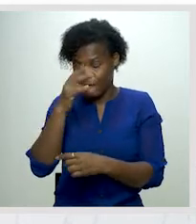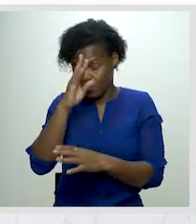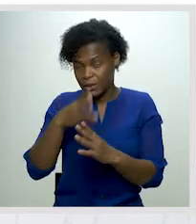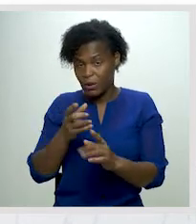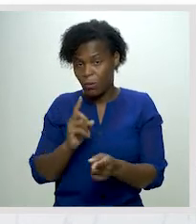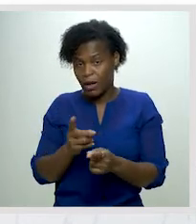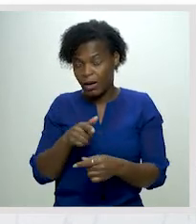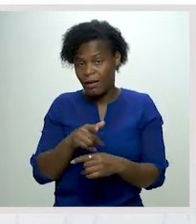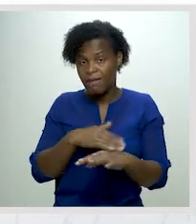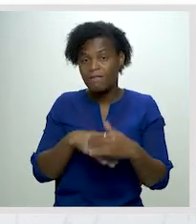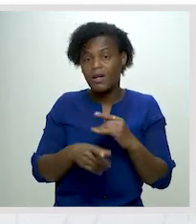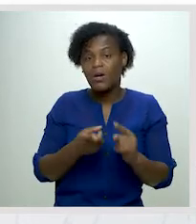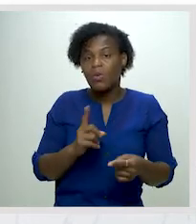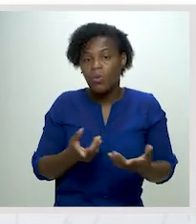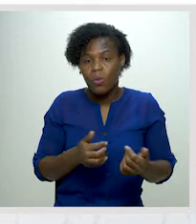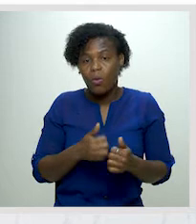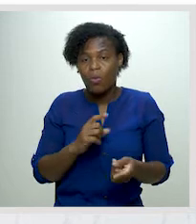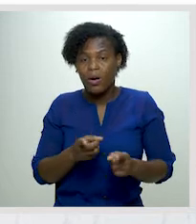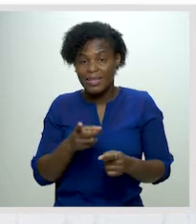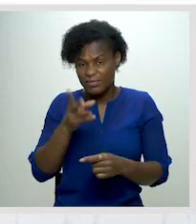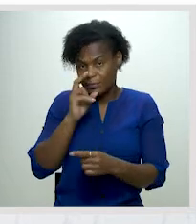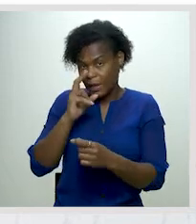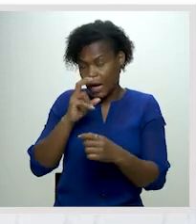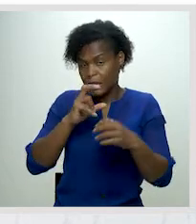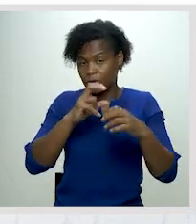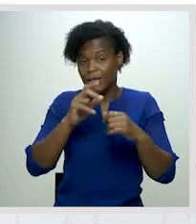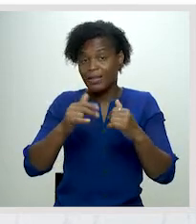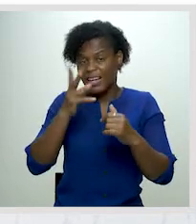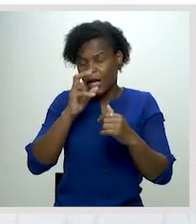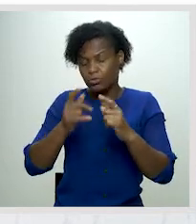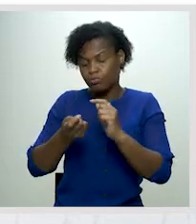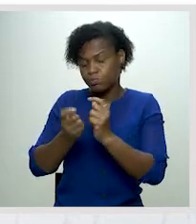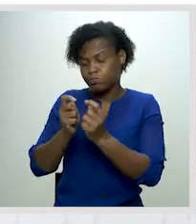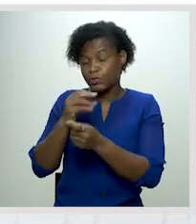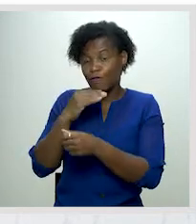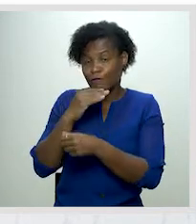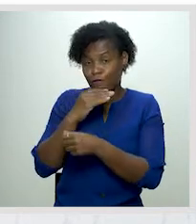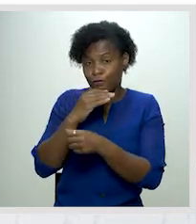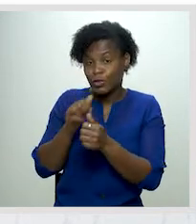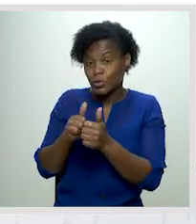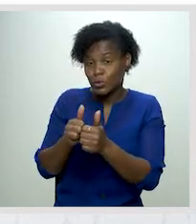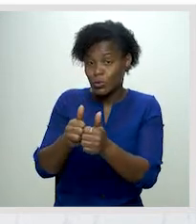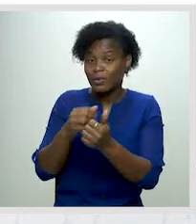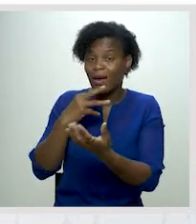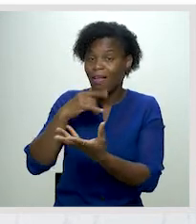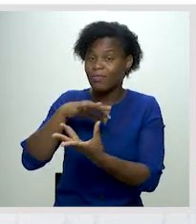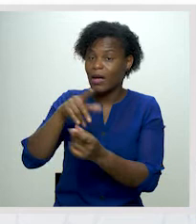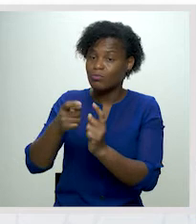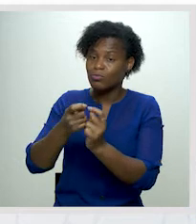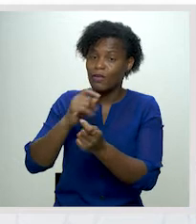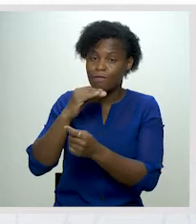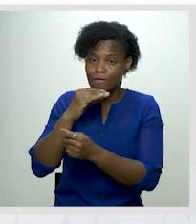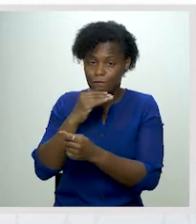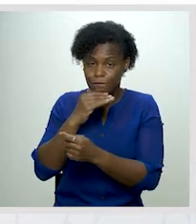aconteceu? Aconteceu com que esses gases foram arrefecendo juntamente com a Terra.